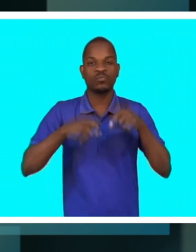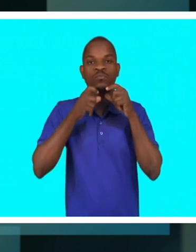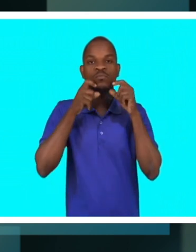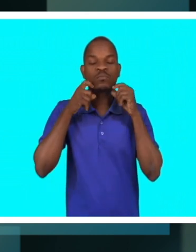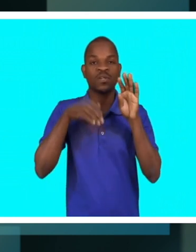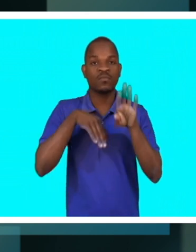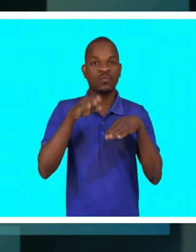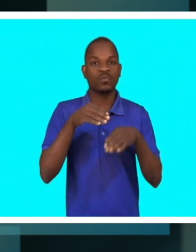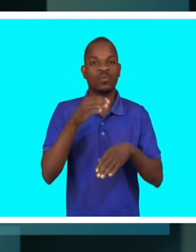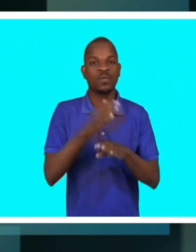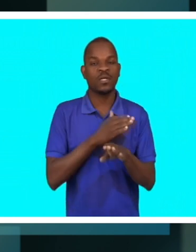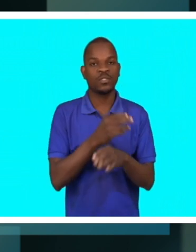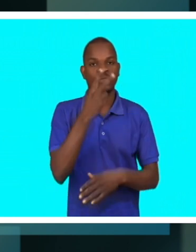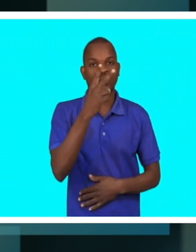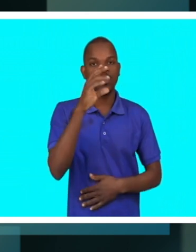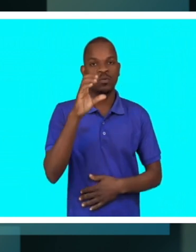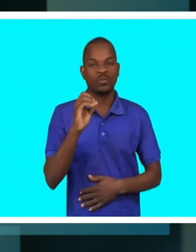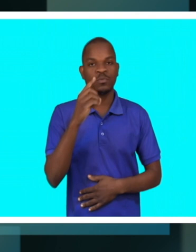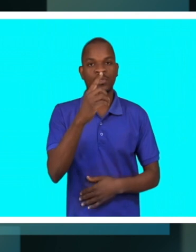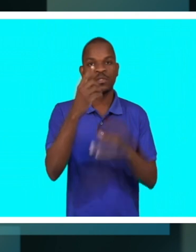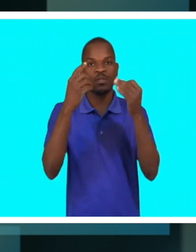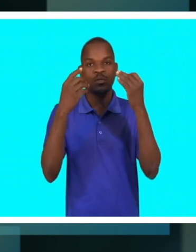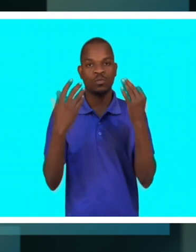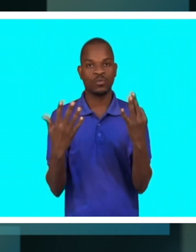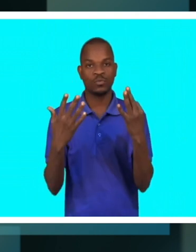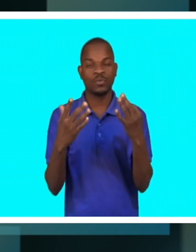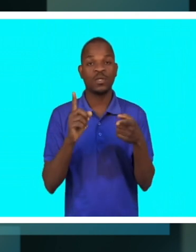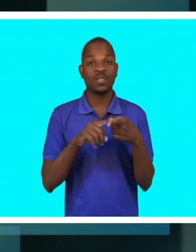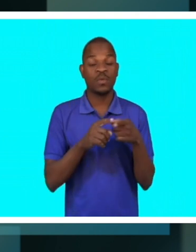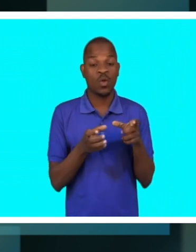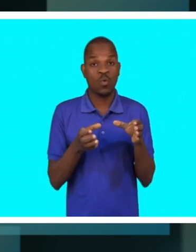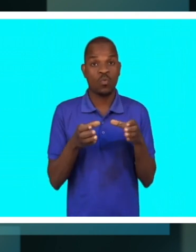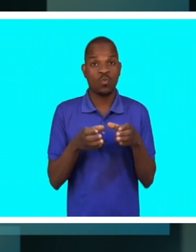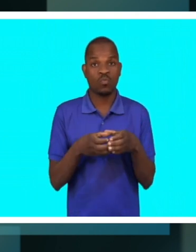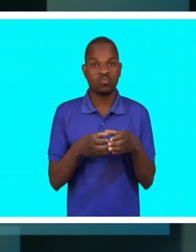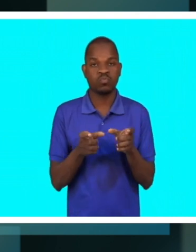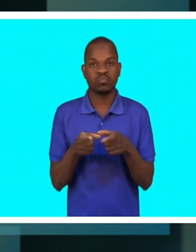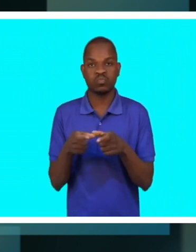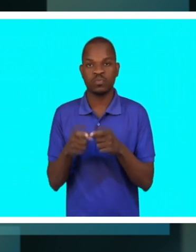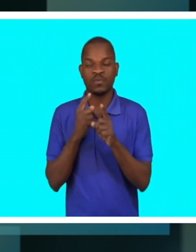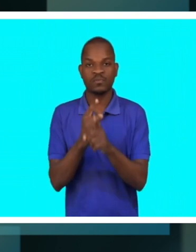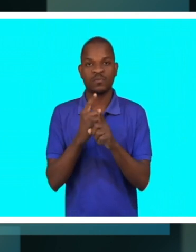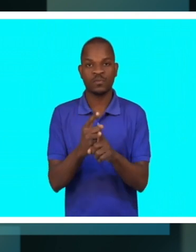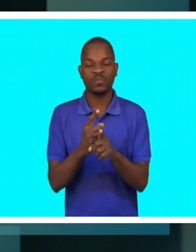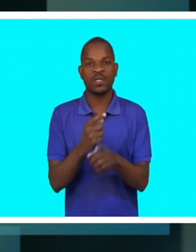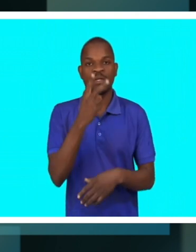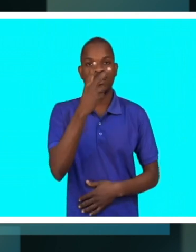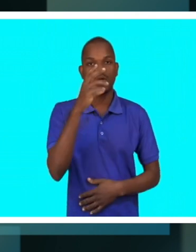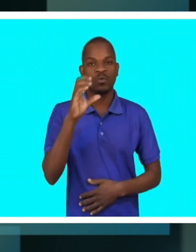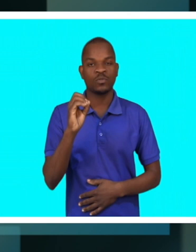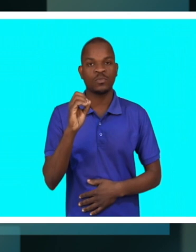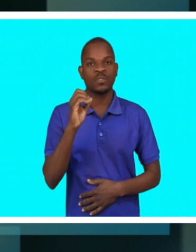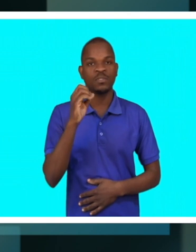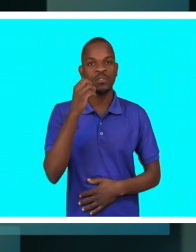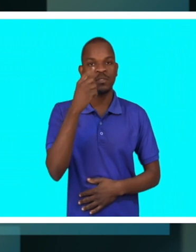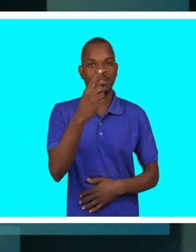Moçambola 2018. Portanto, os clubes que vão participar nas afrotaças em 2019, na nova